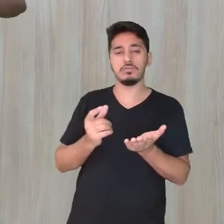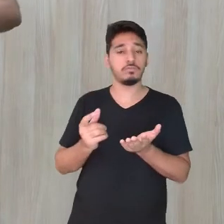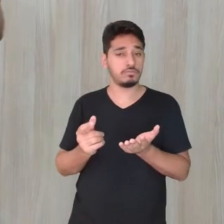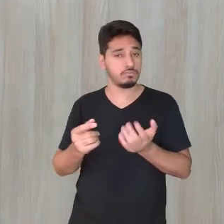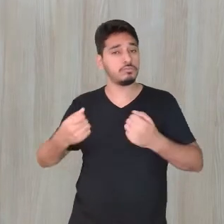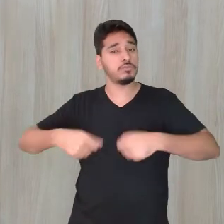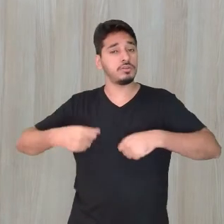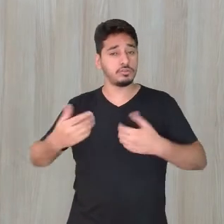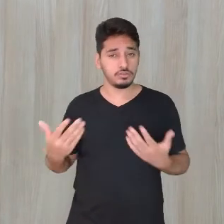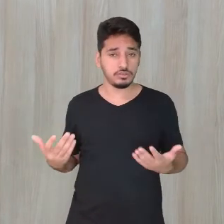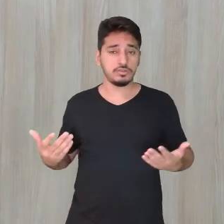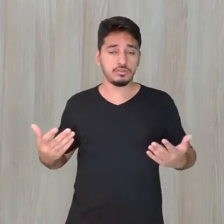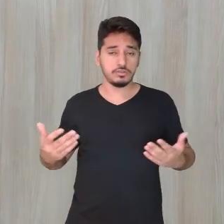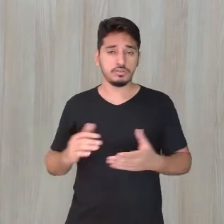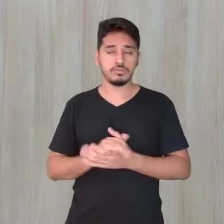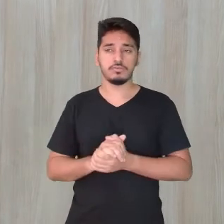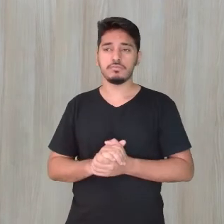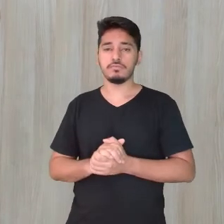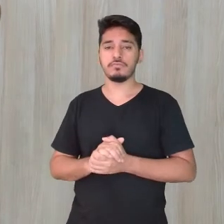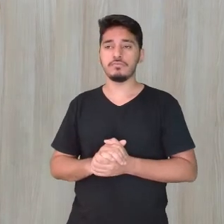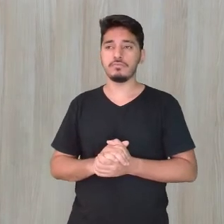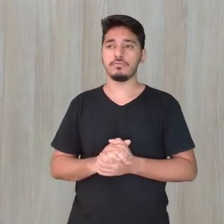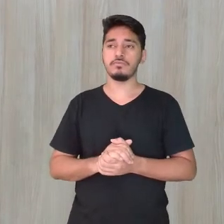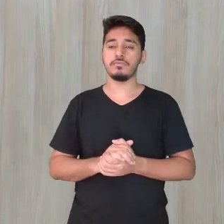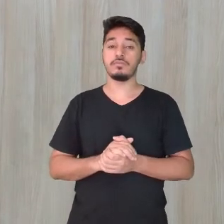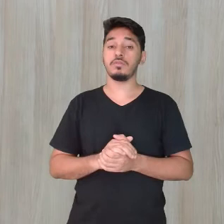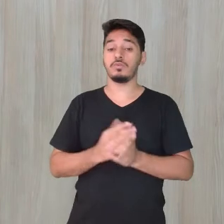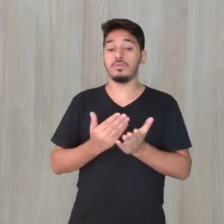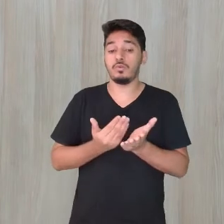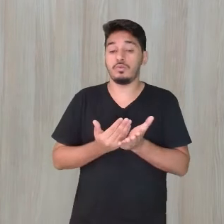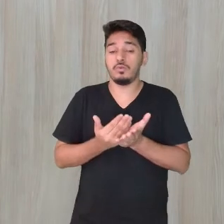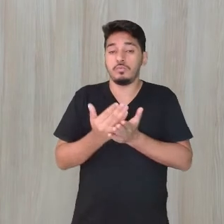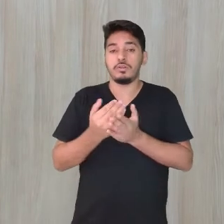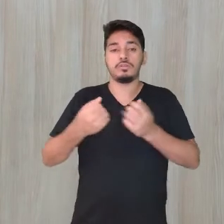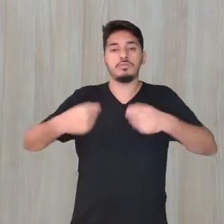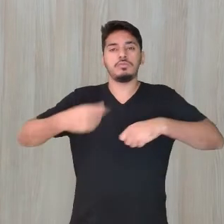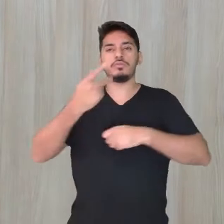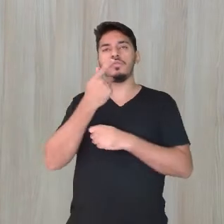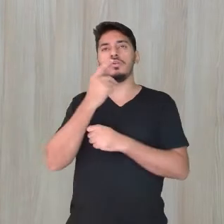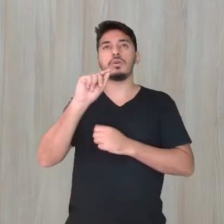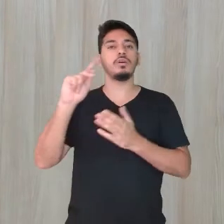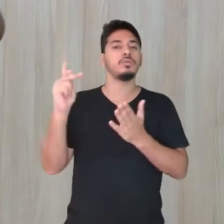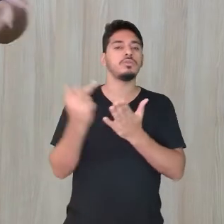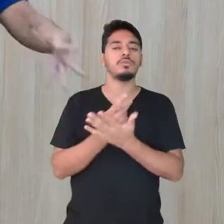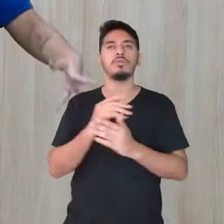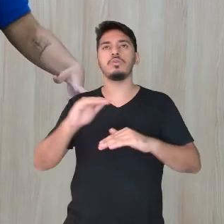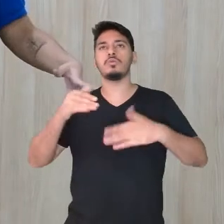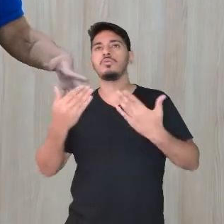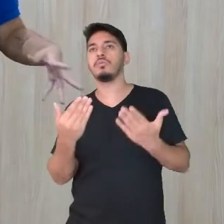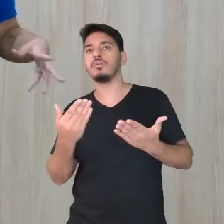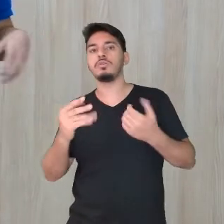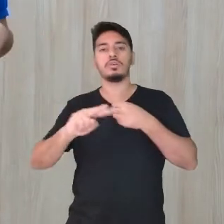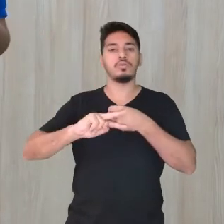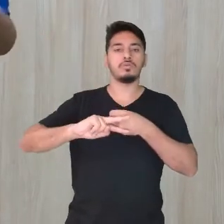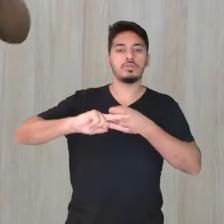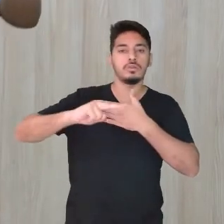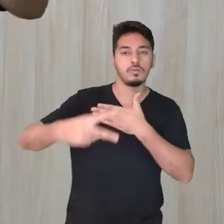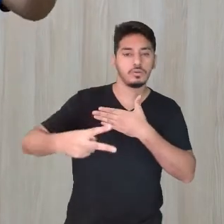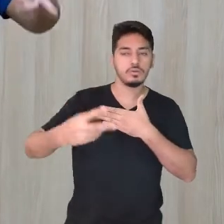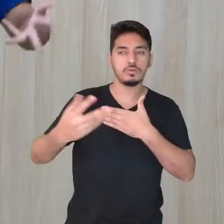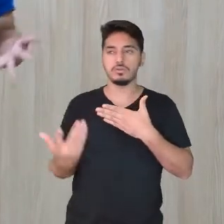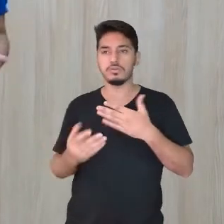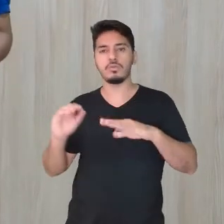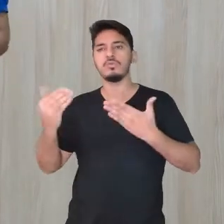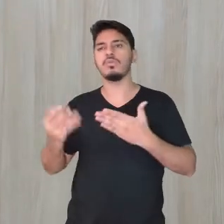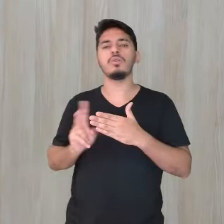desenvolver. Então, quando eu começo, eu preciso dizer o que aconteceu e quais são as consequências disso. Qual é a